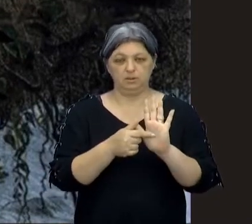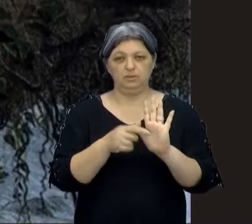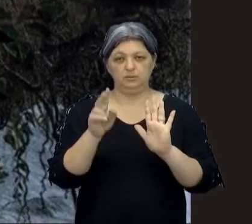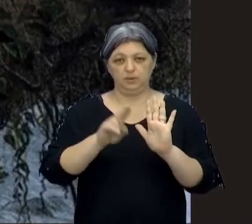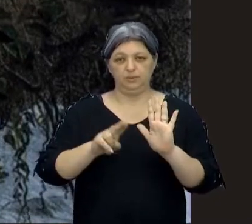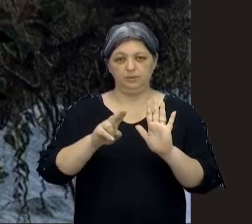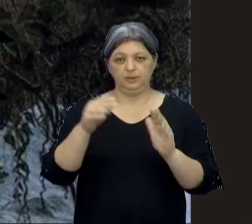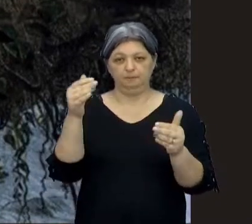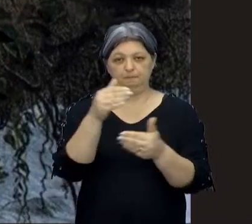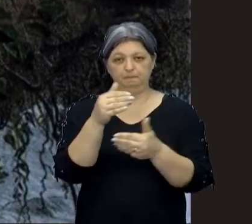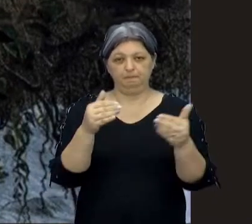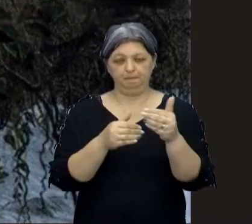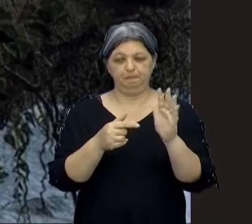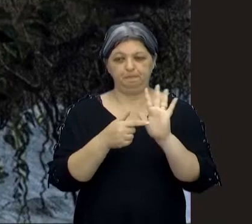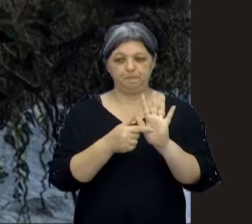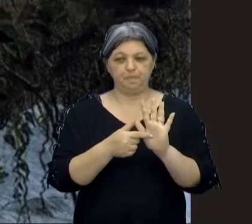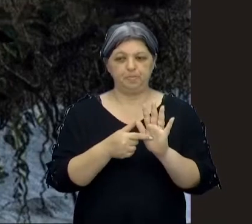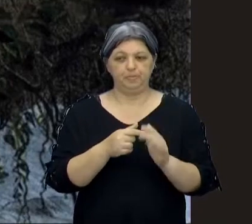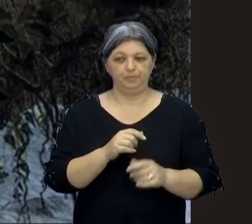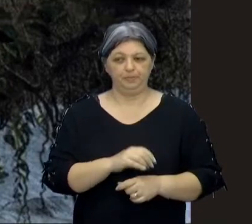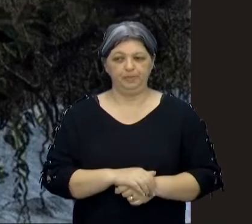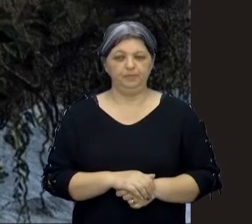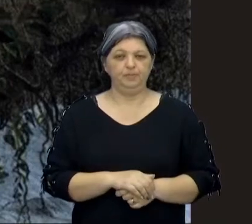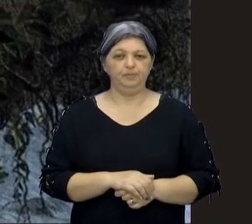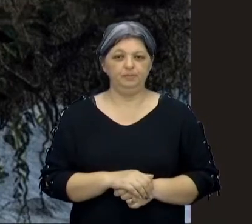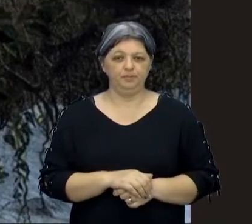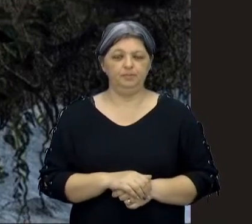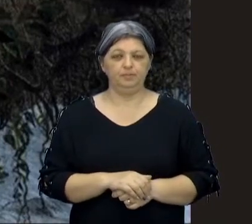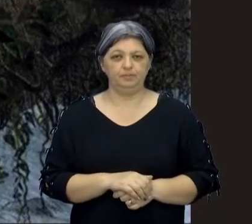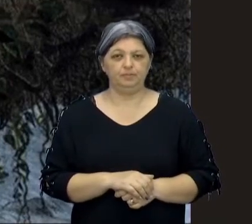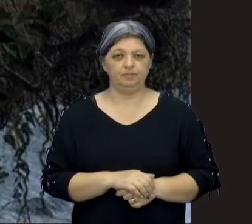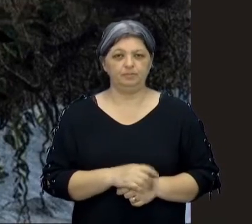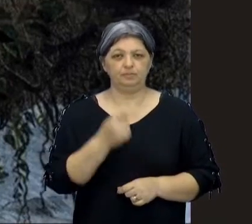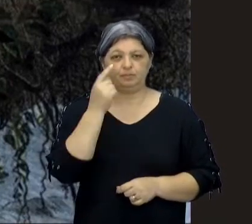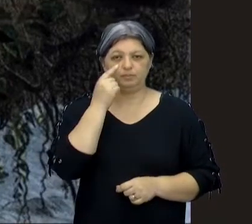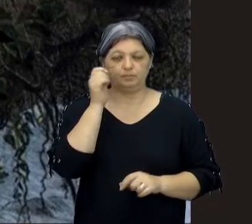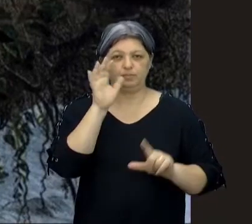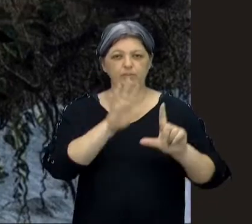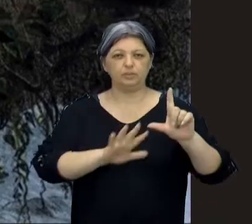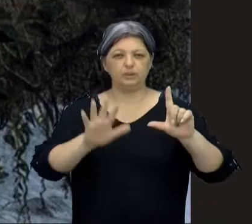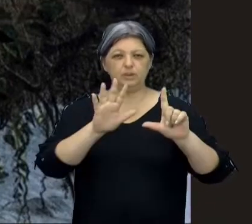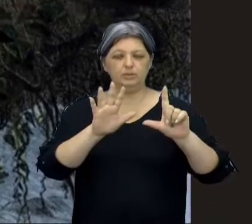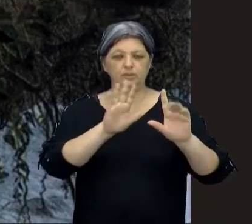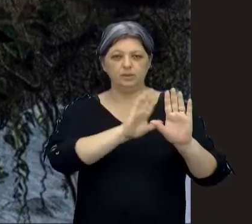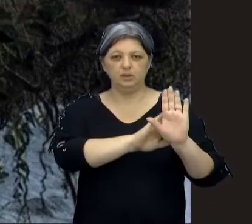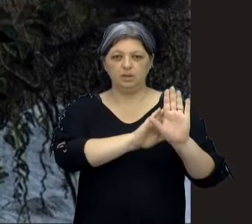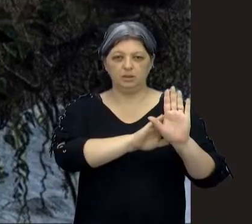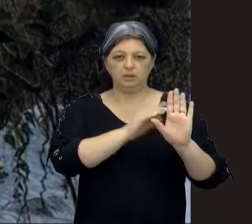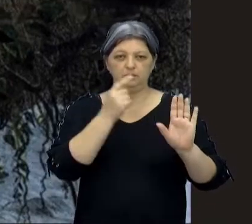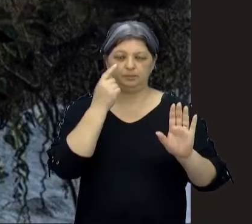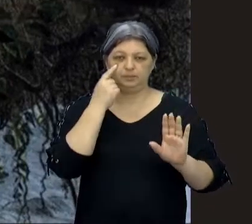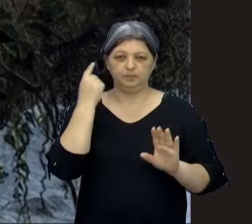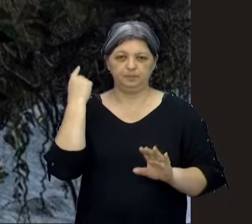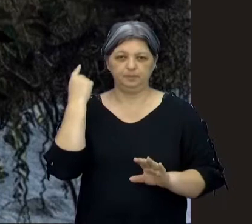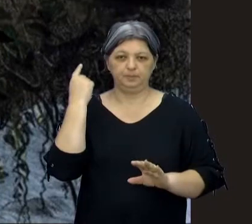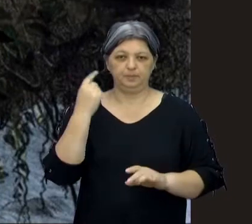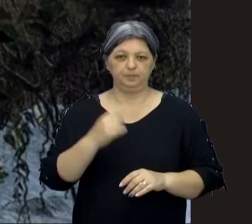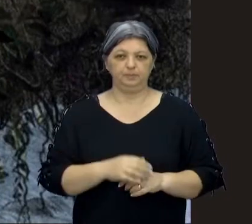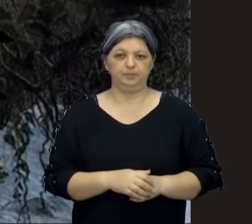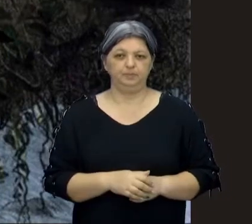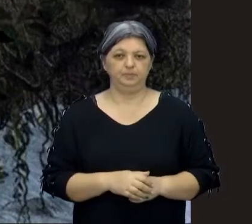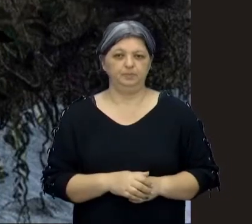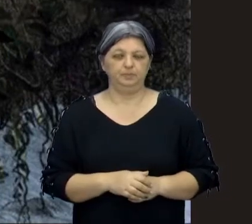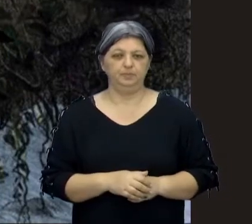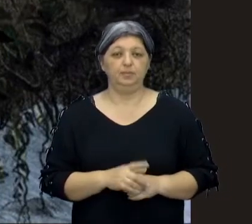para aula aqui né no caso essa imagem que a gente tá vendo aqui atrás são